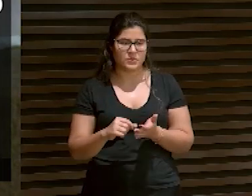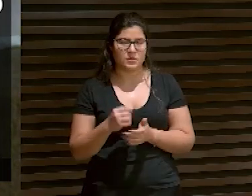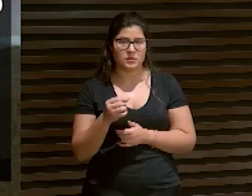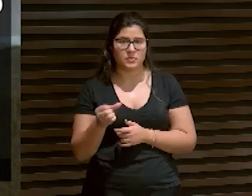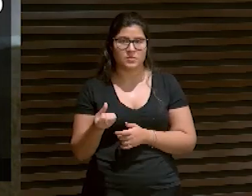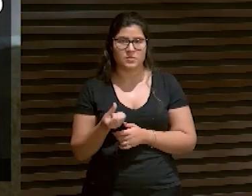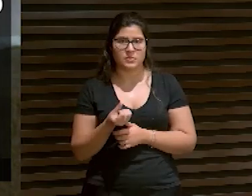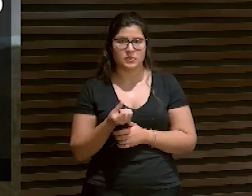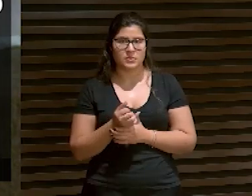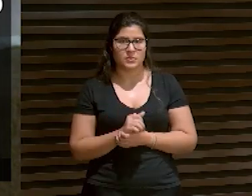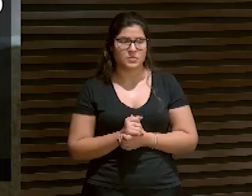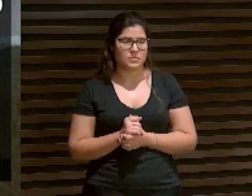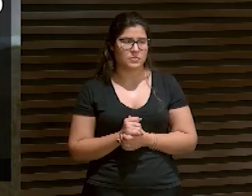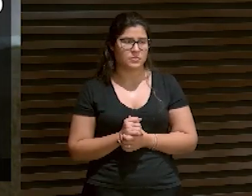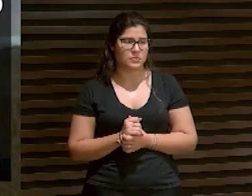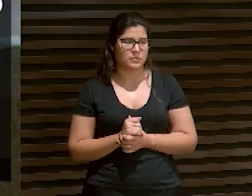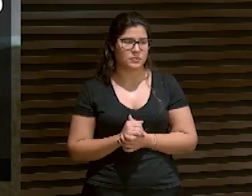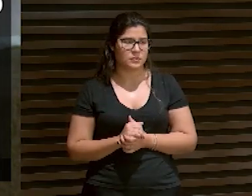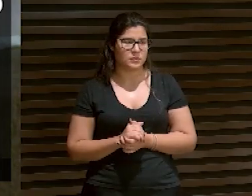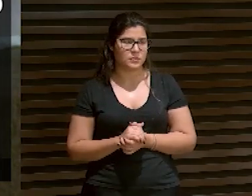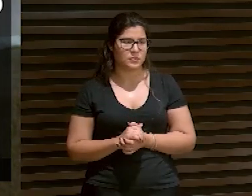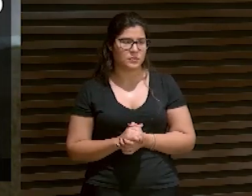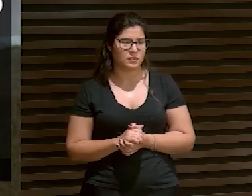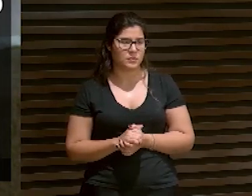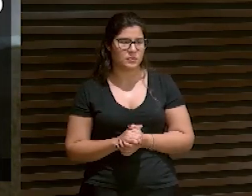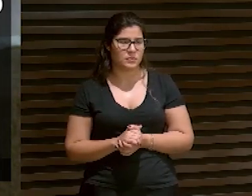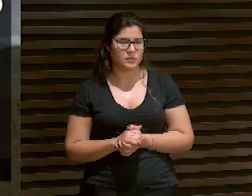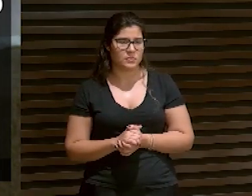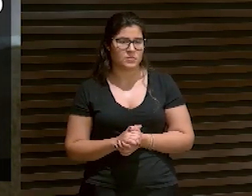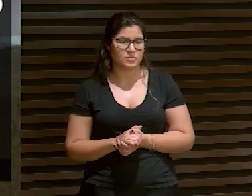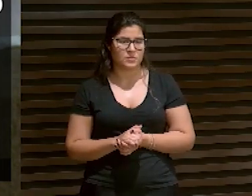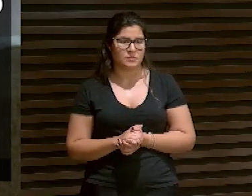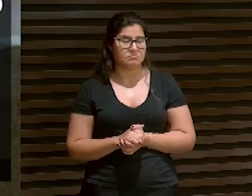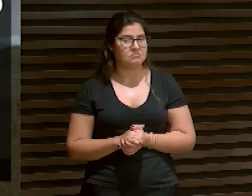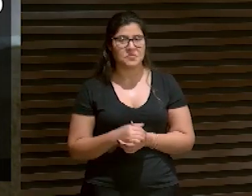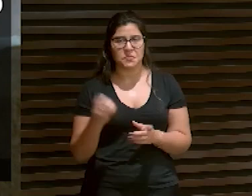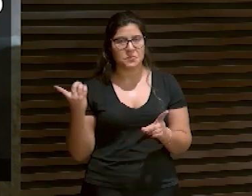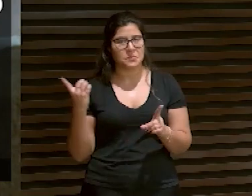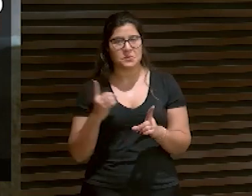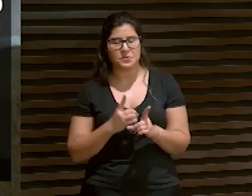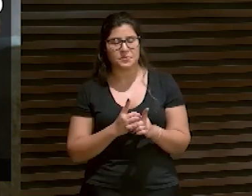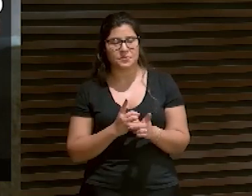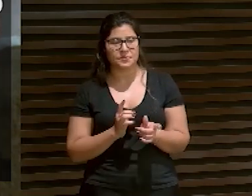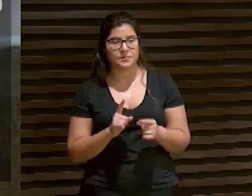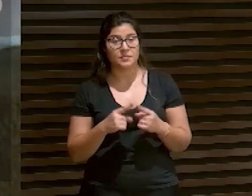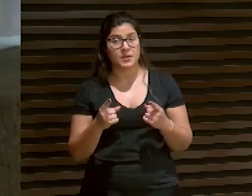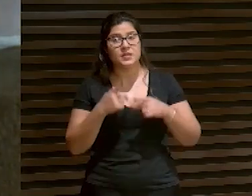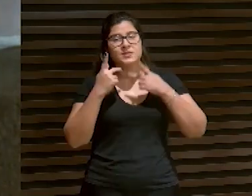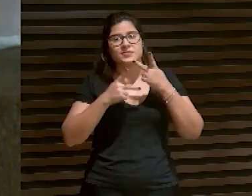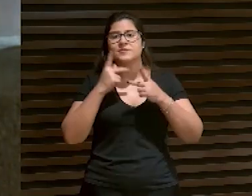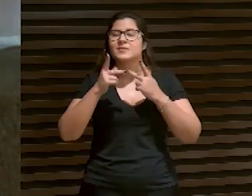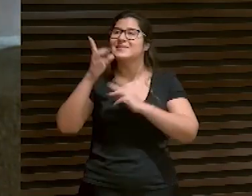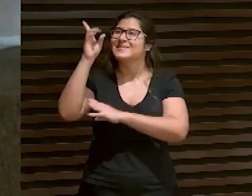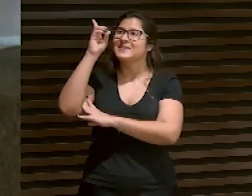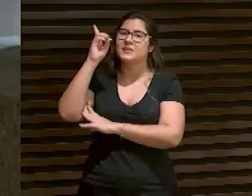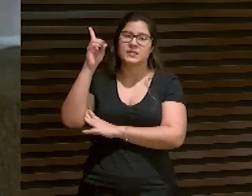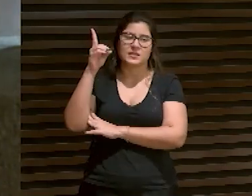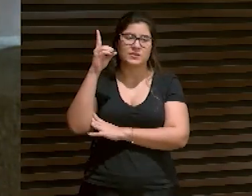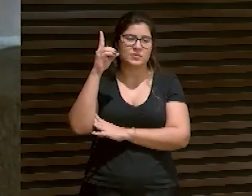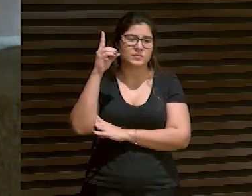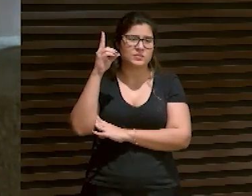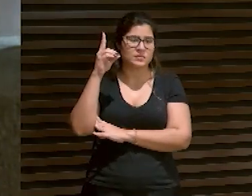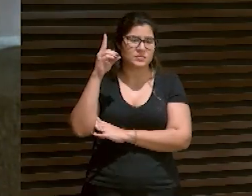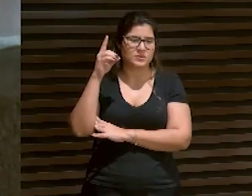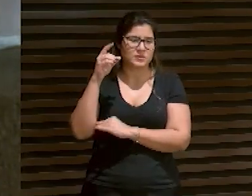Não acho que seja isso não. Mas assim, basicamente, ele fala que Deus visita a iniquidade dos filhos